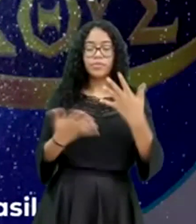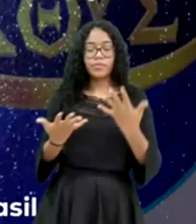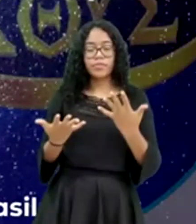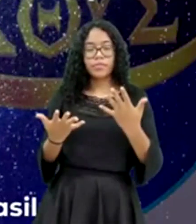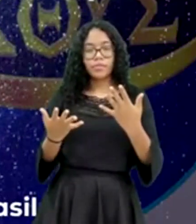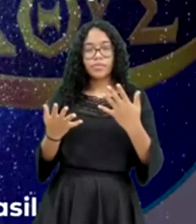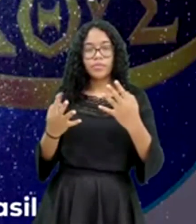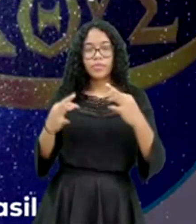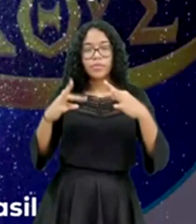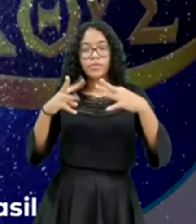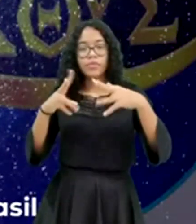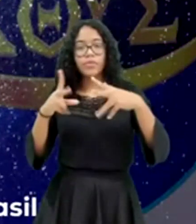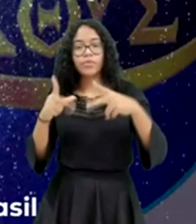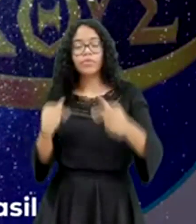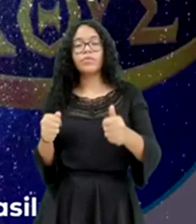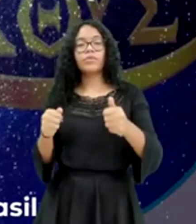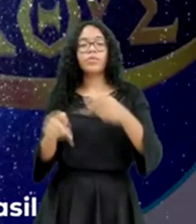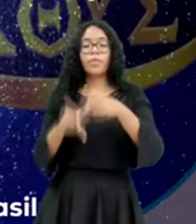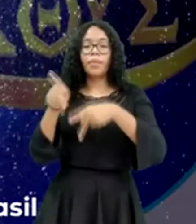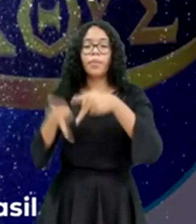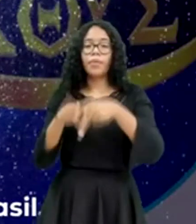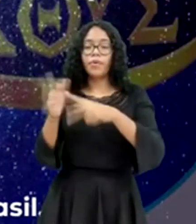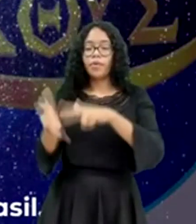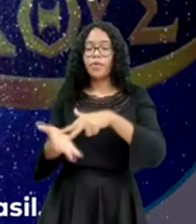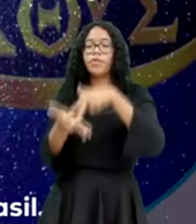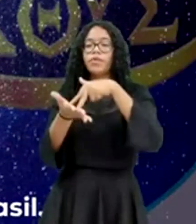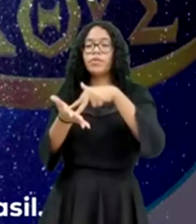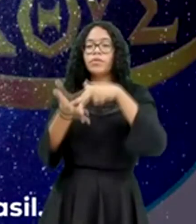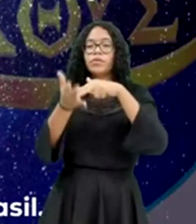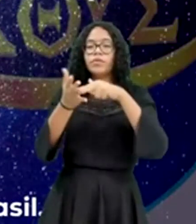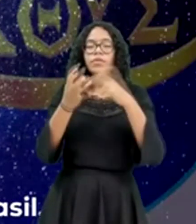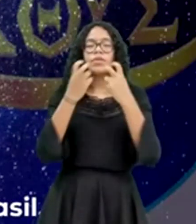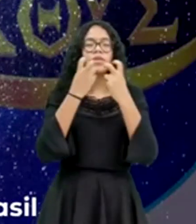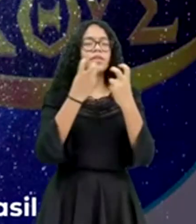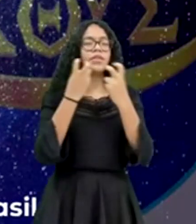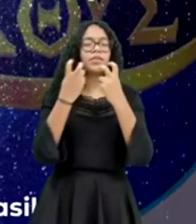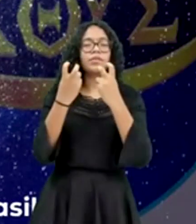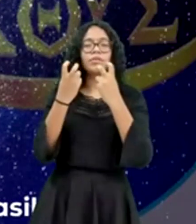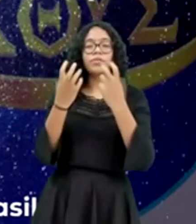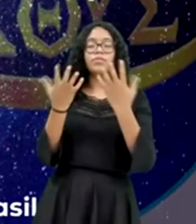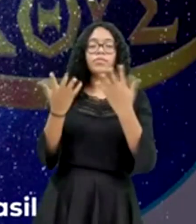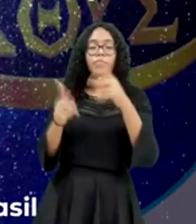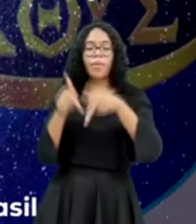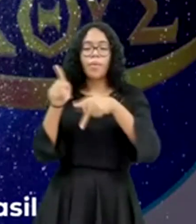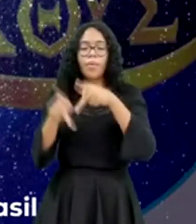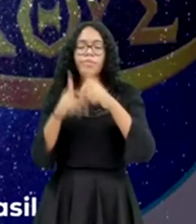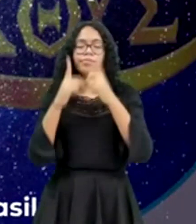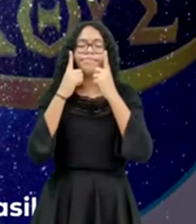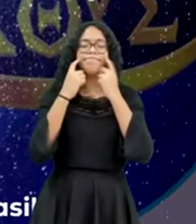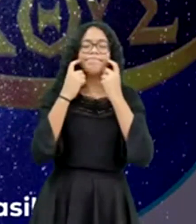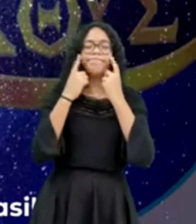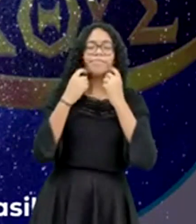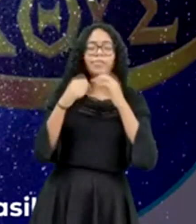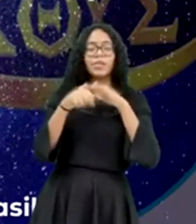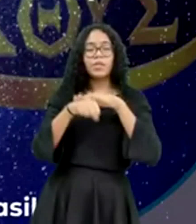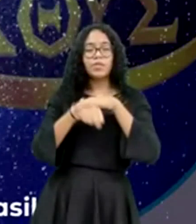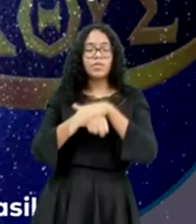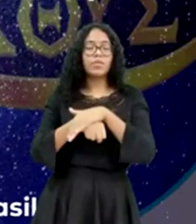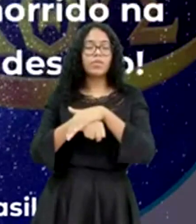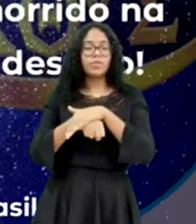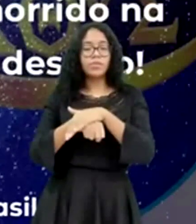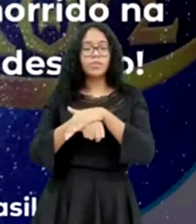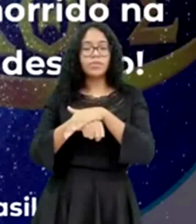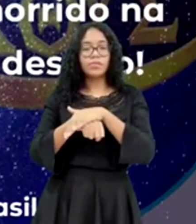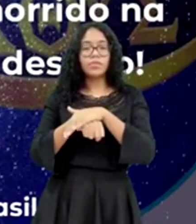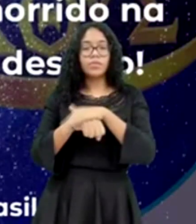toda a congregação e gritou em alta voz, e o povo chorou naquela noite.